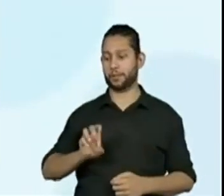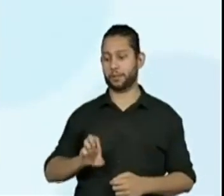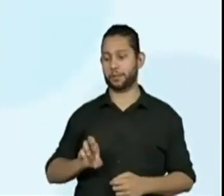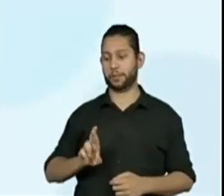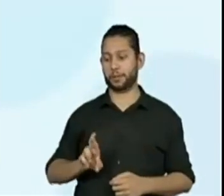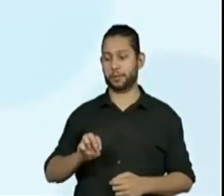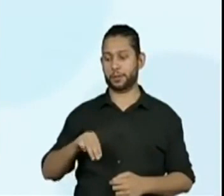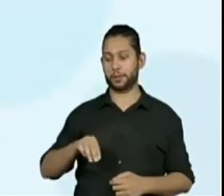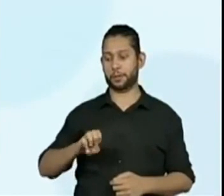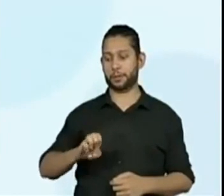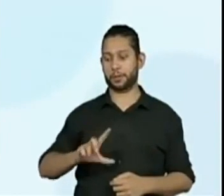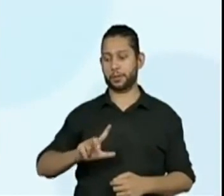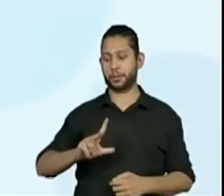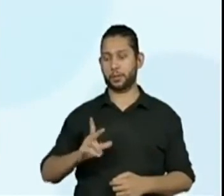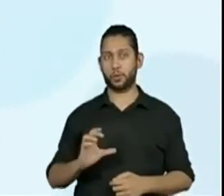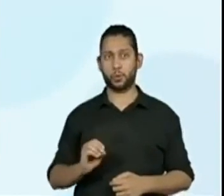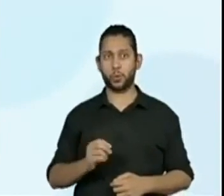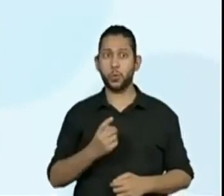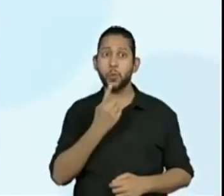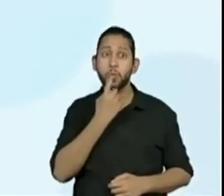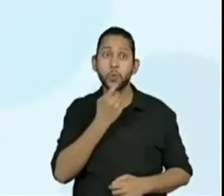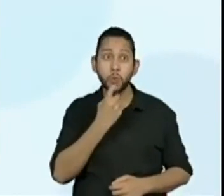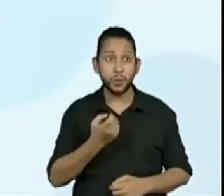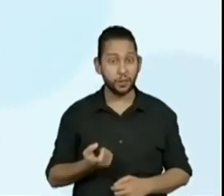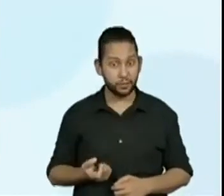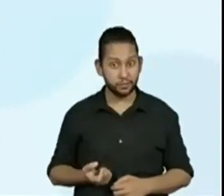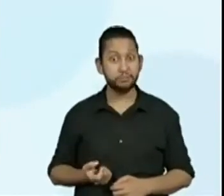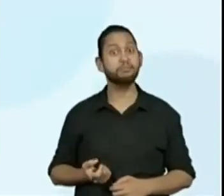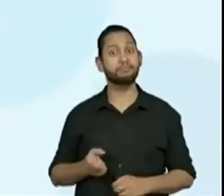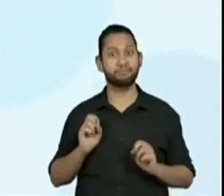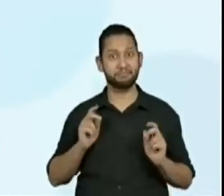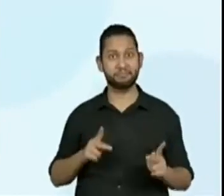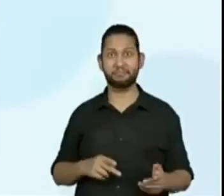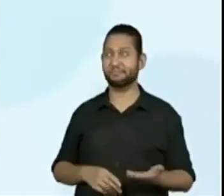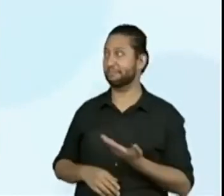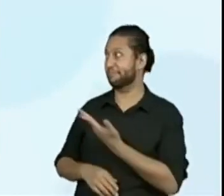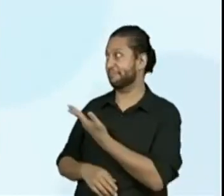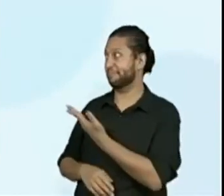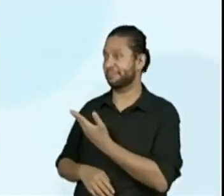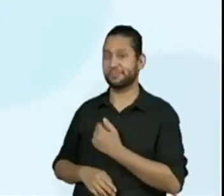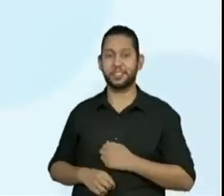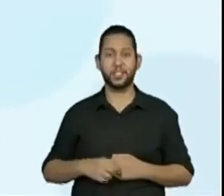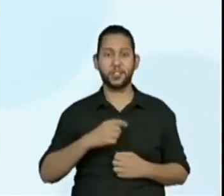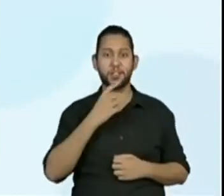Eita, não vai caber tudo aqui, não. Chapeuzinho.